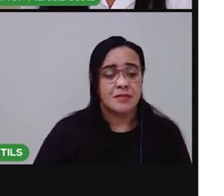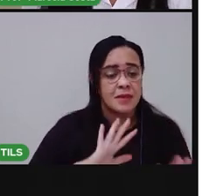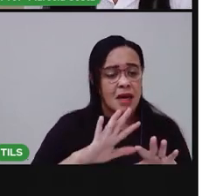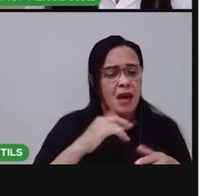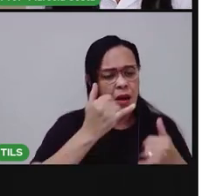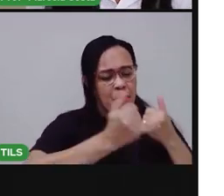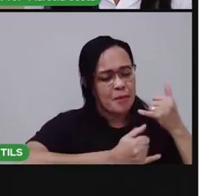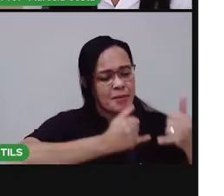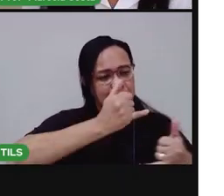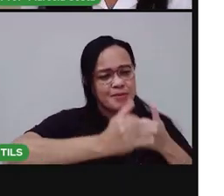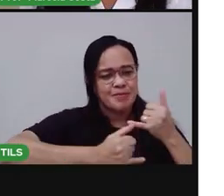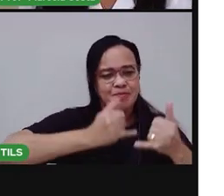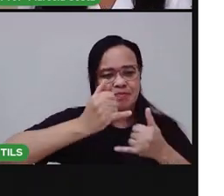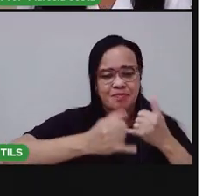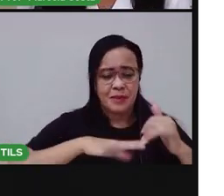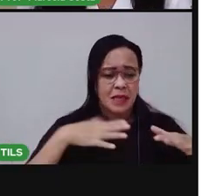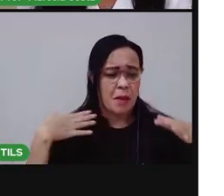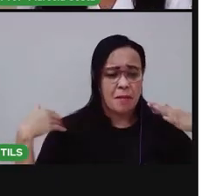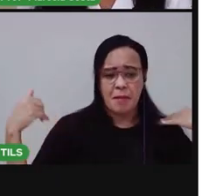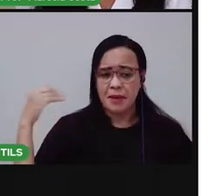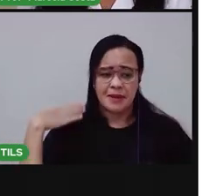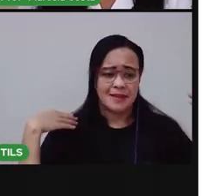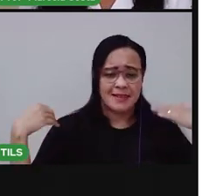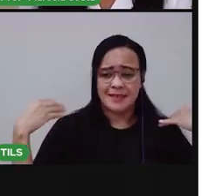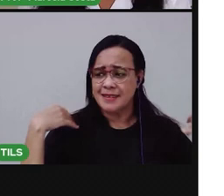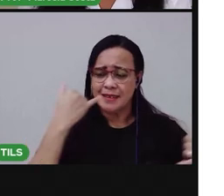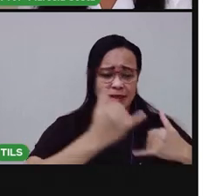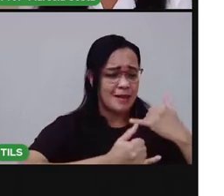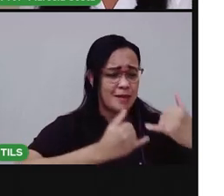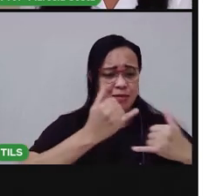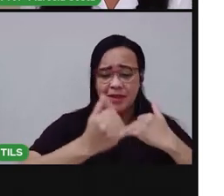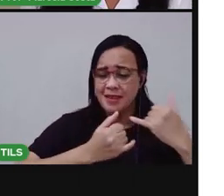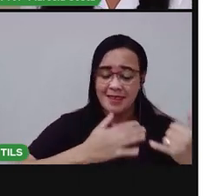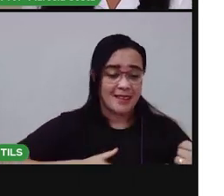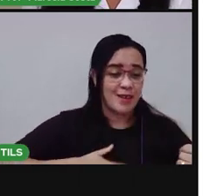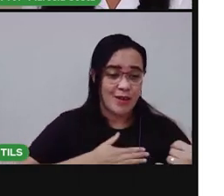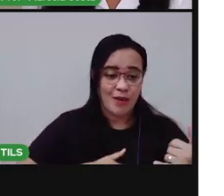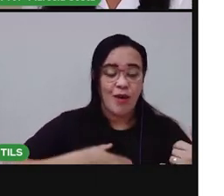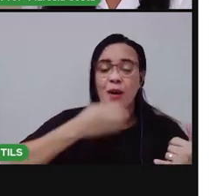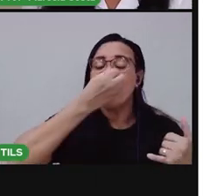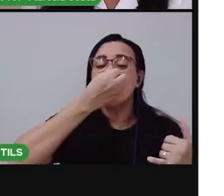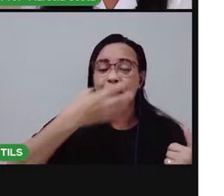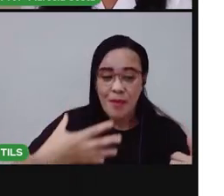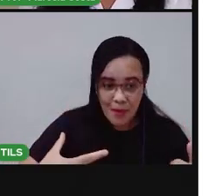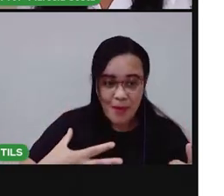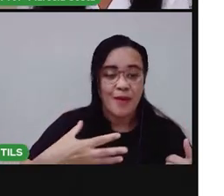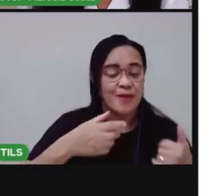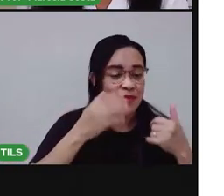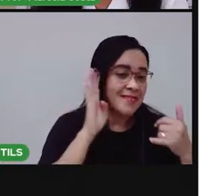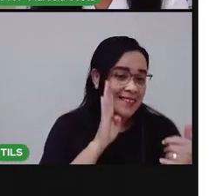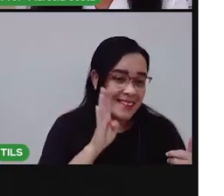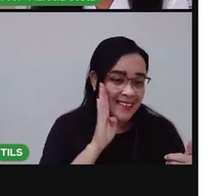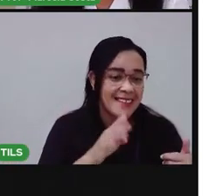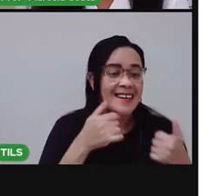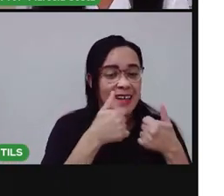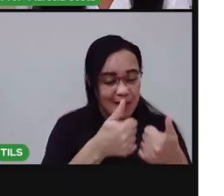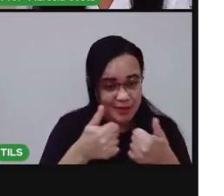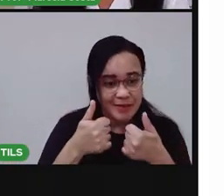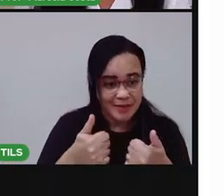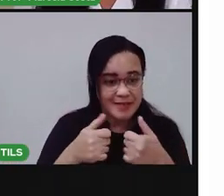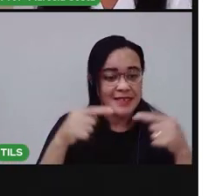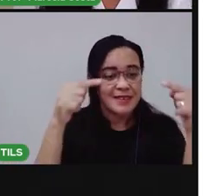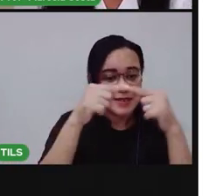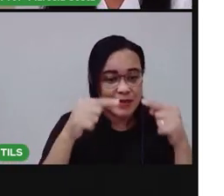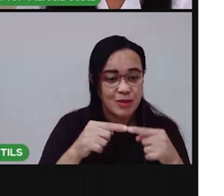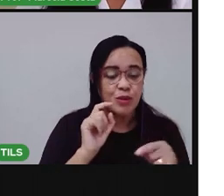lazer são atividades prazerosas, atividades recreativas que são feitas na